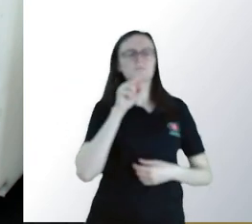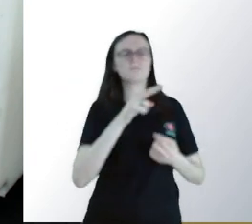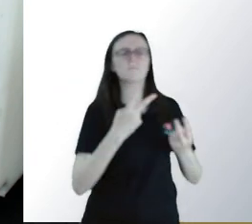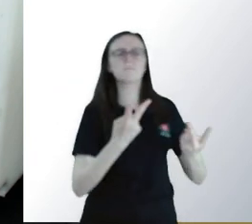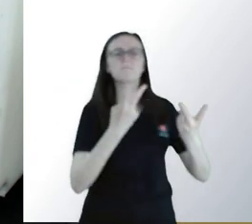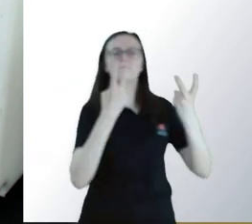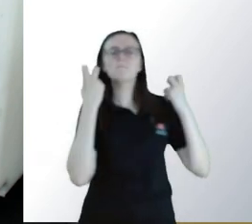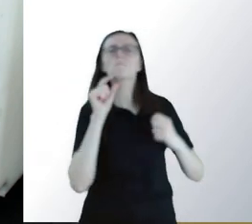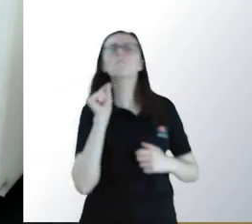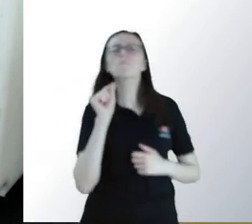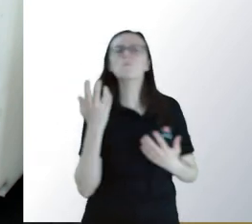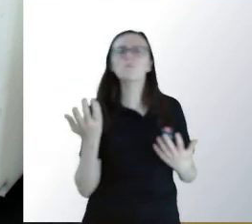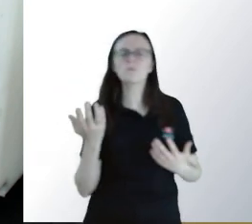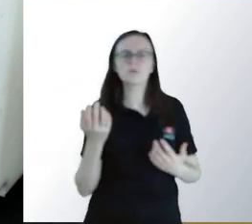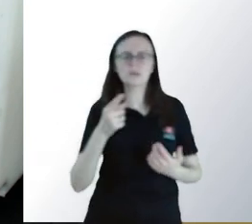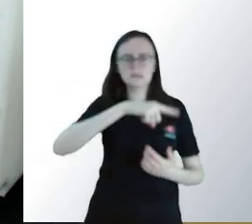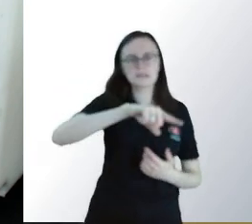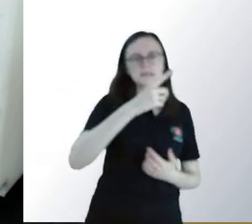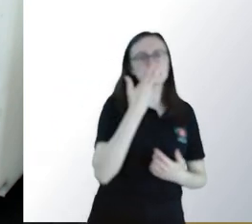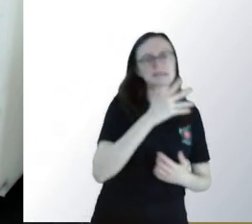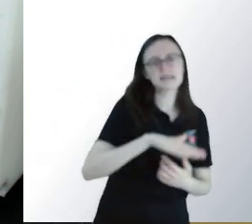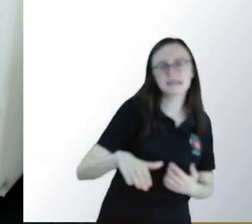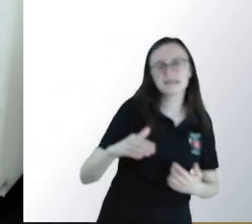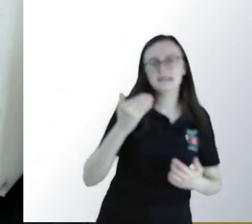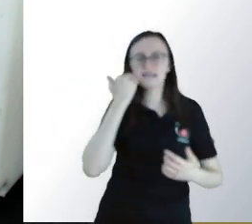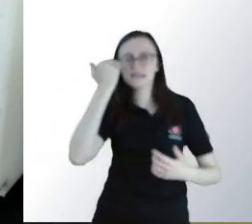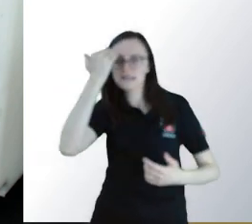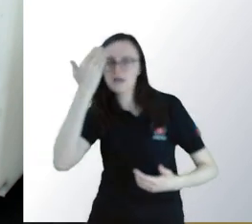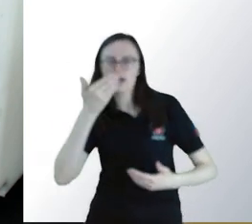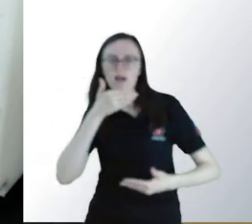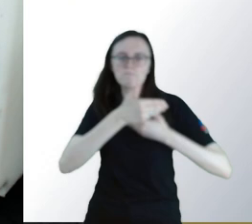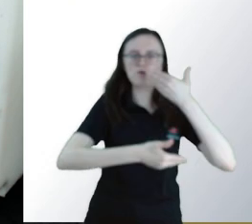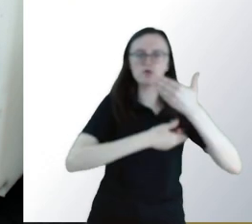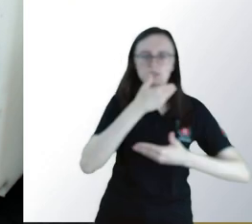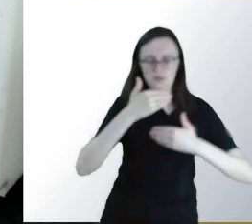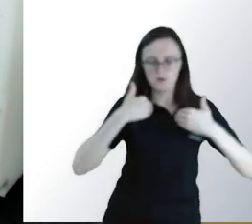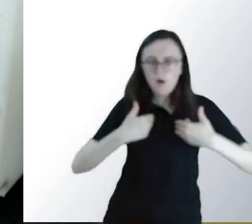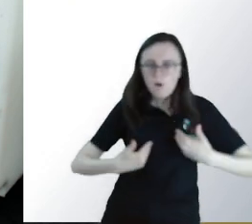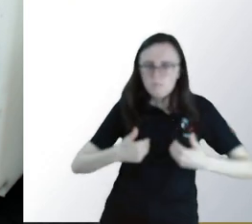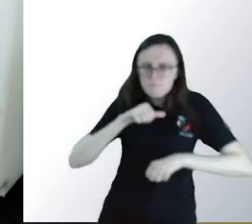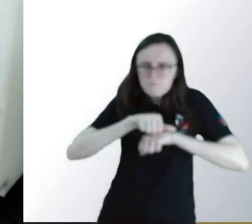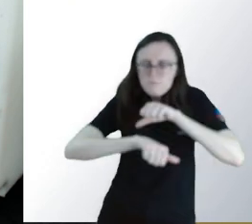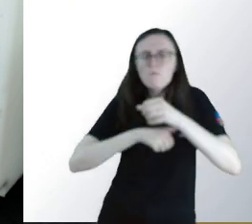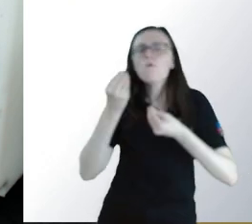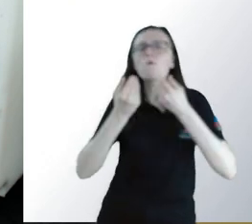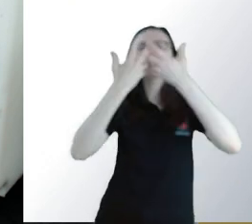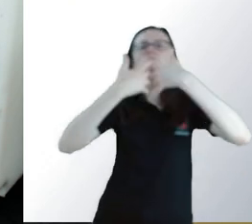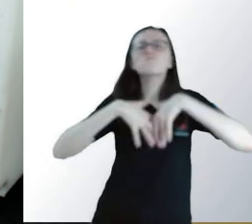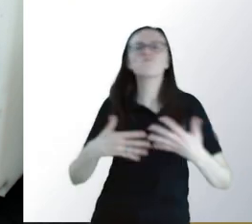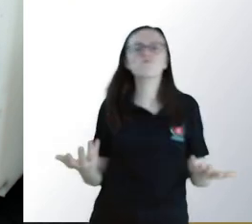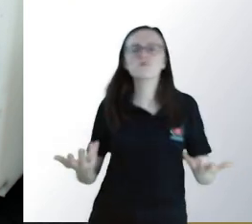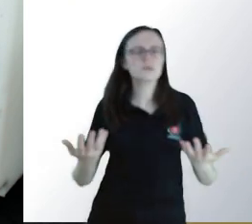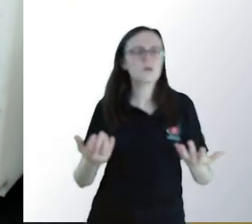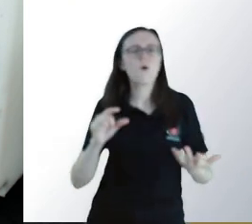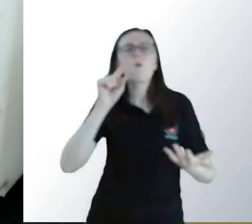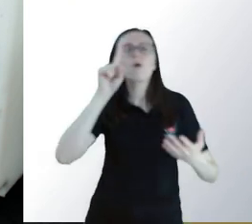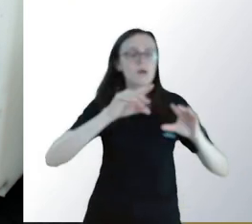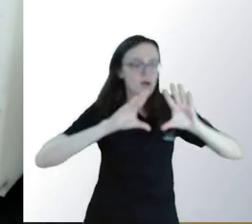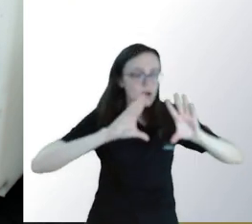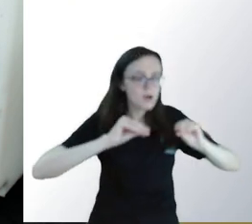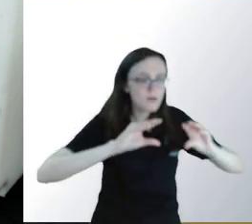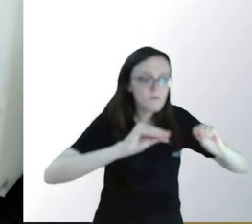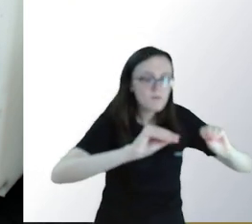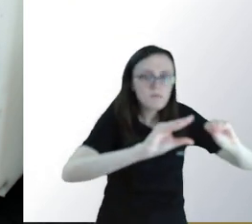diferenciar? Então, eles são crianças, adolescentes, estão em processo de formação. O que é um ato, a importunação sexual